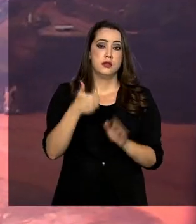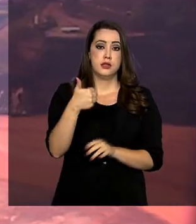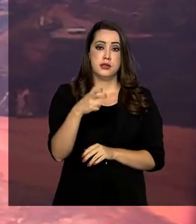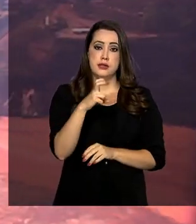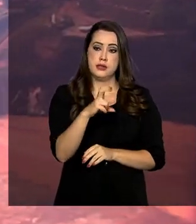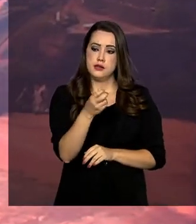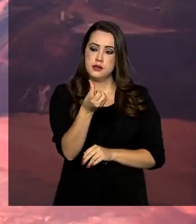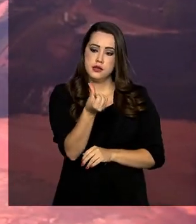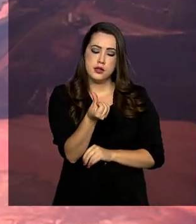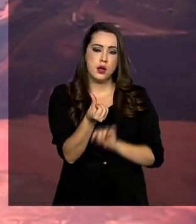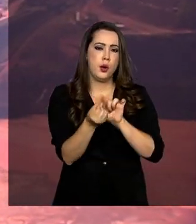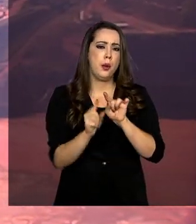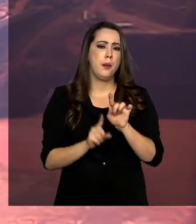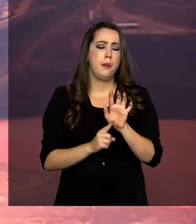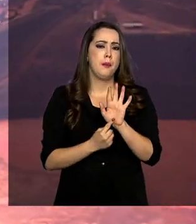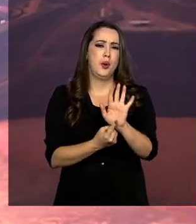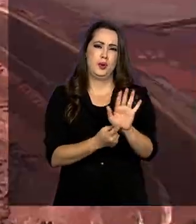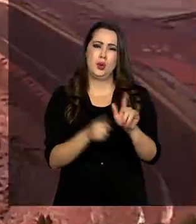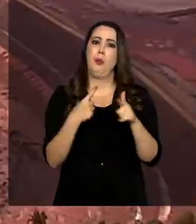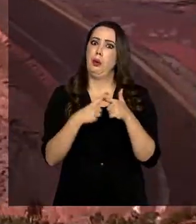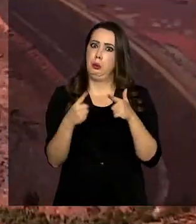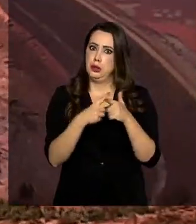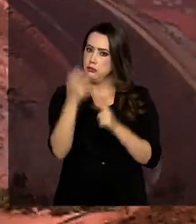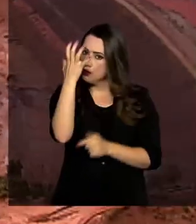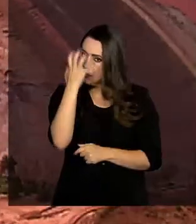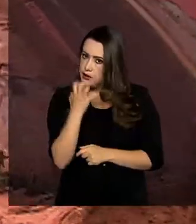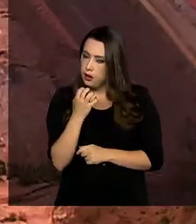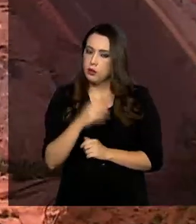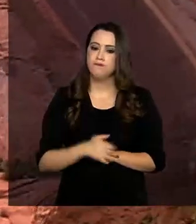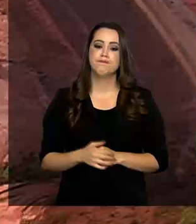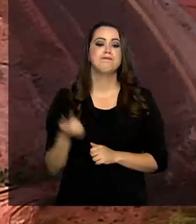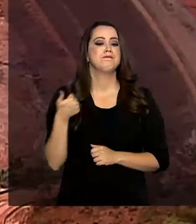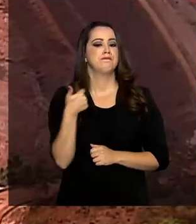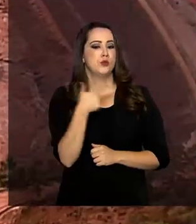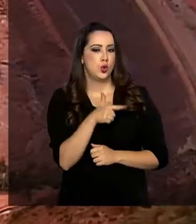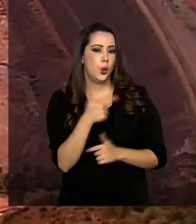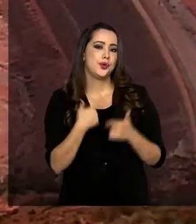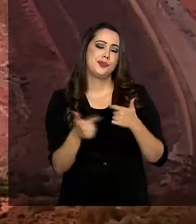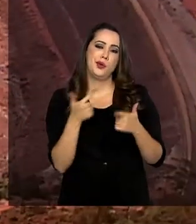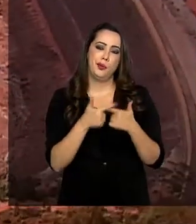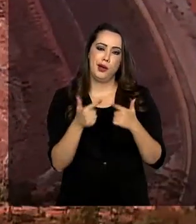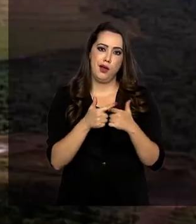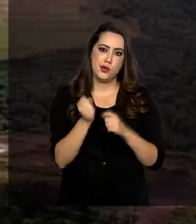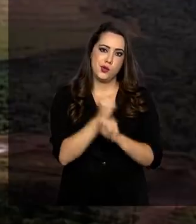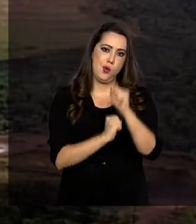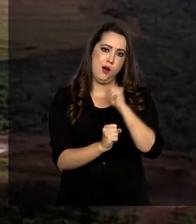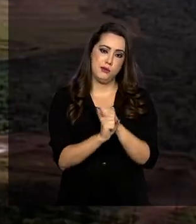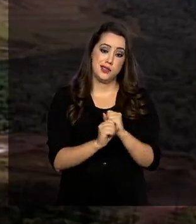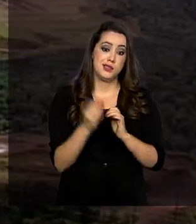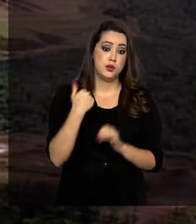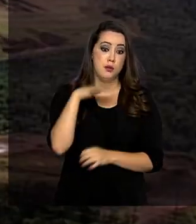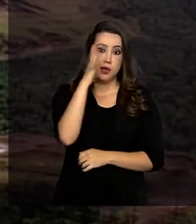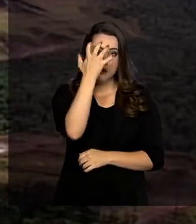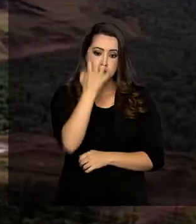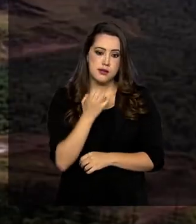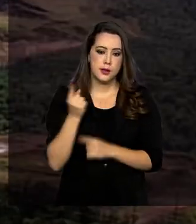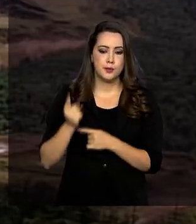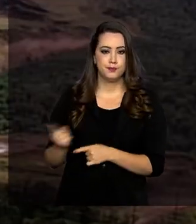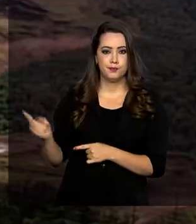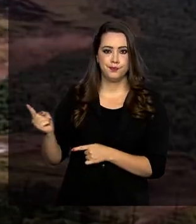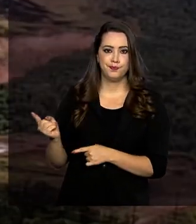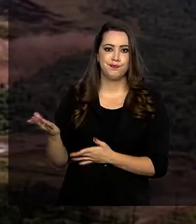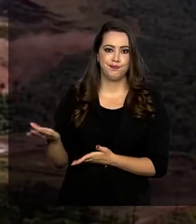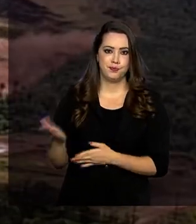barragens classificadas como críticas. Doze acidentes foram registrados no ano passado. O mais grave foi o de